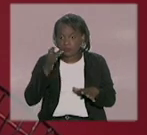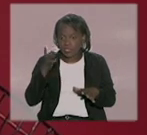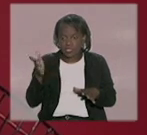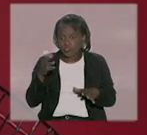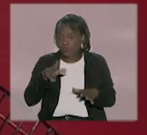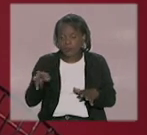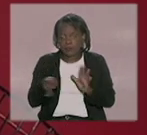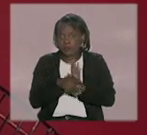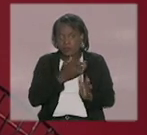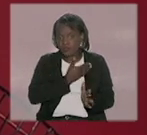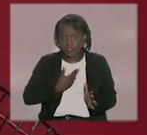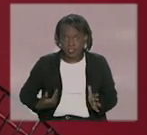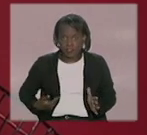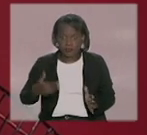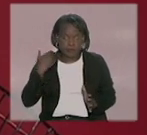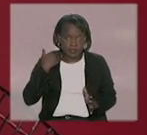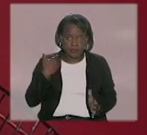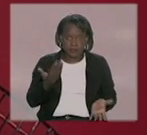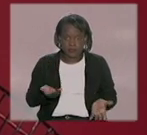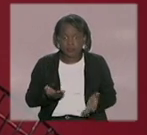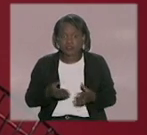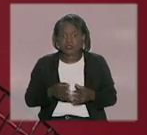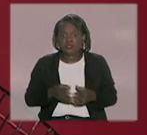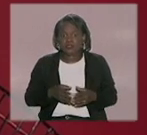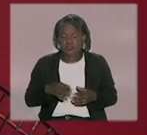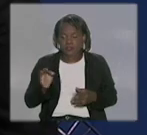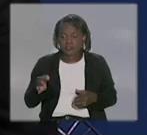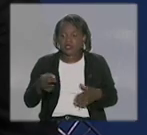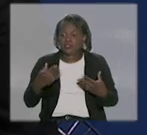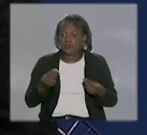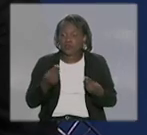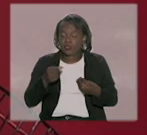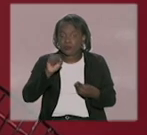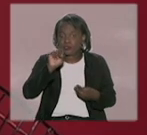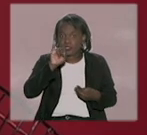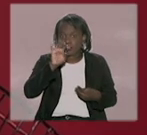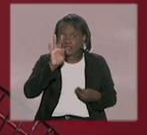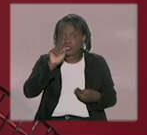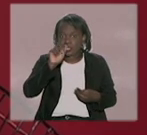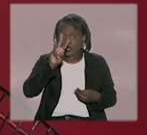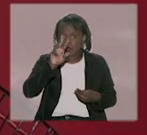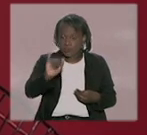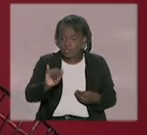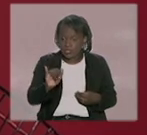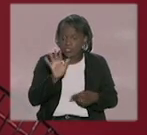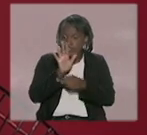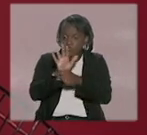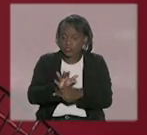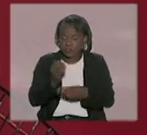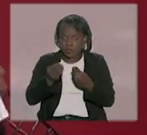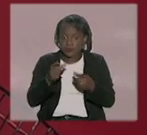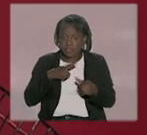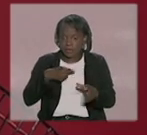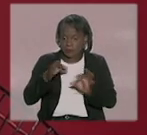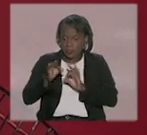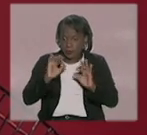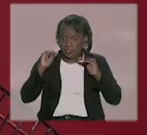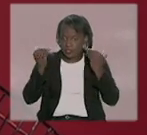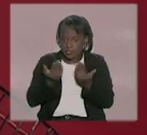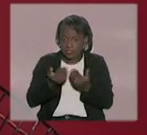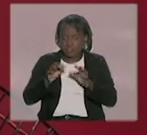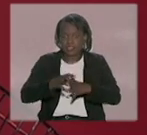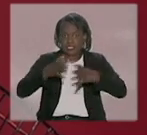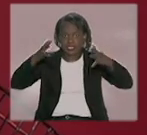que não são estatais, né, que são os bancos nesse caso. Exatamente. E como é que a Citaui tem atuado? Quer dizer, além desses eventos grandes que servem